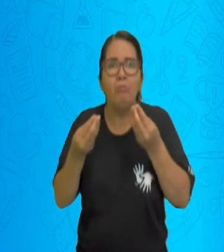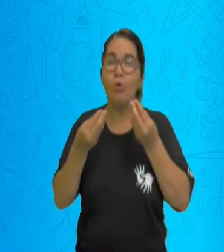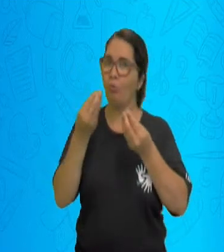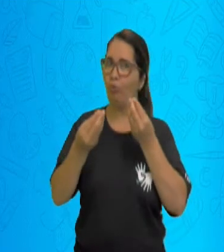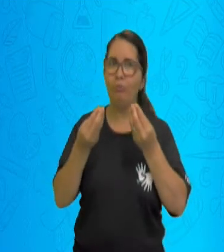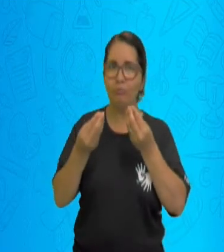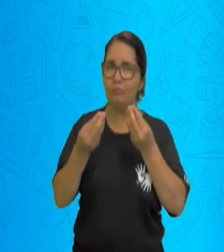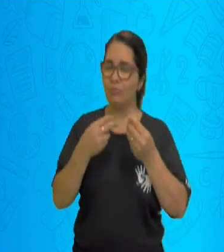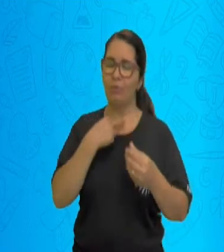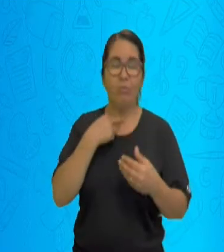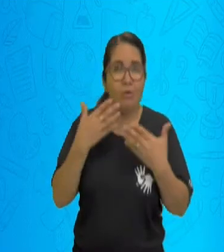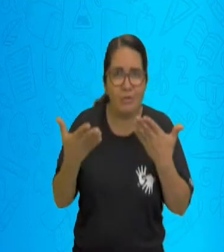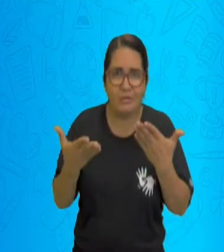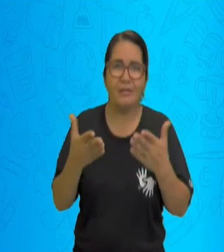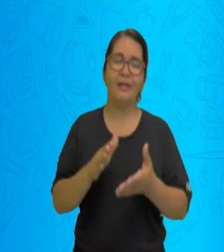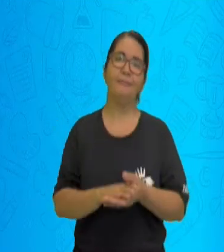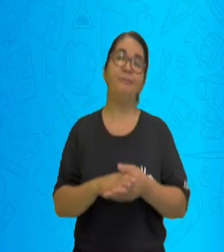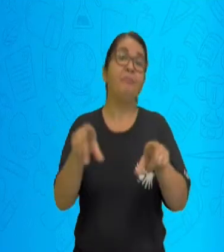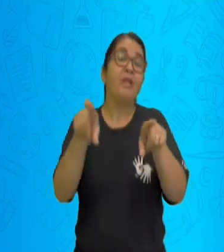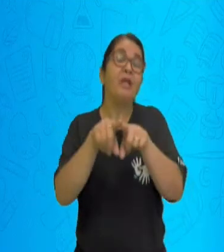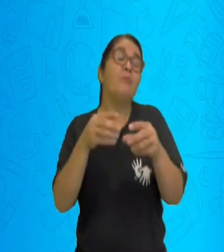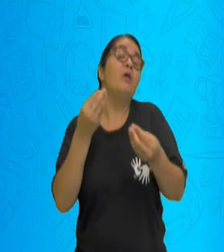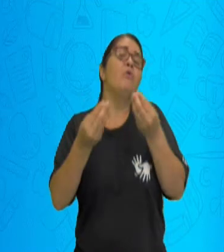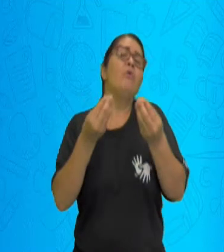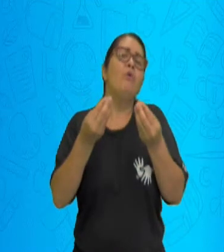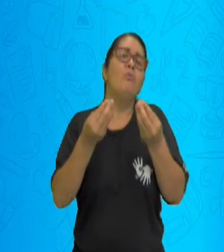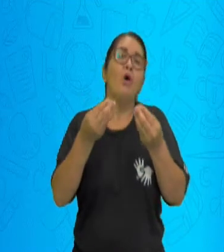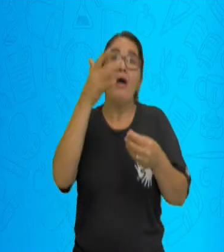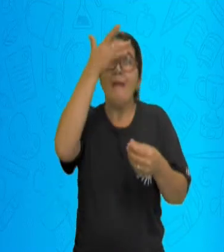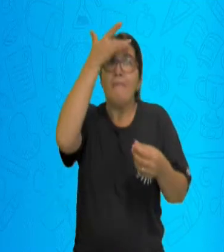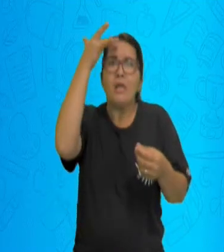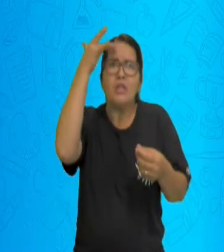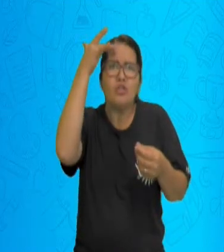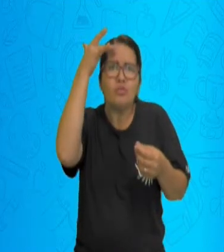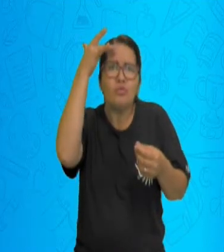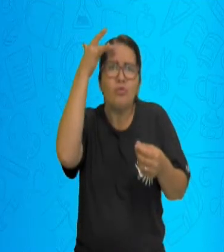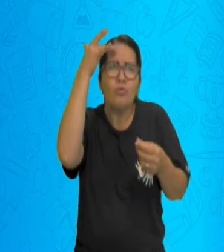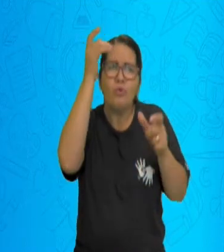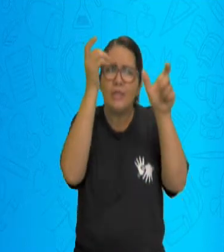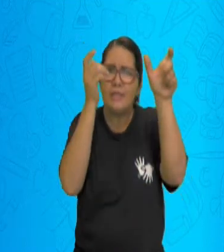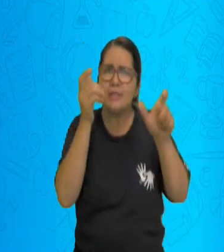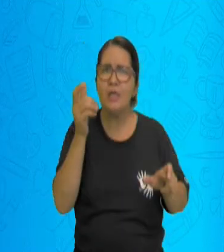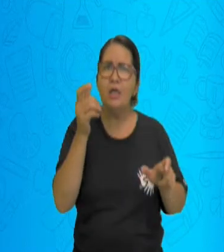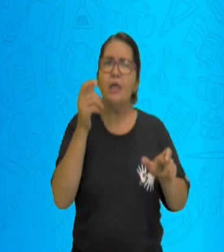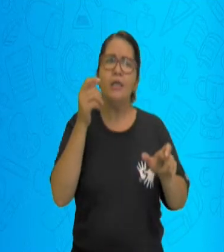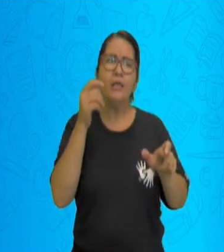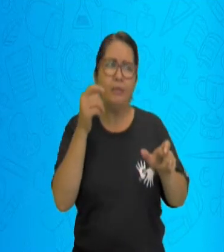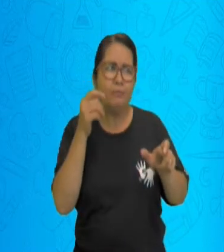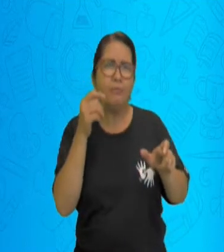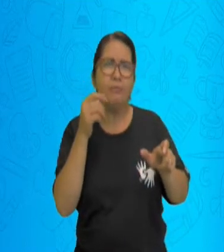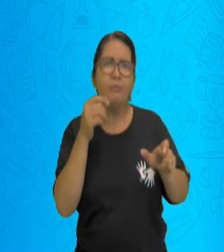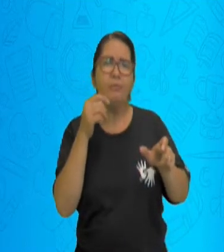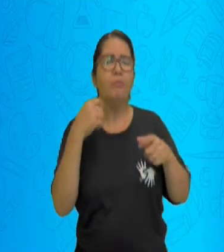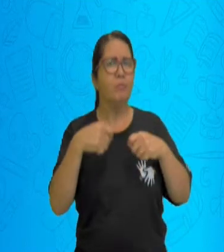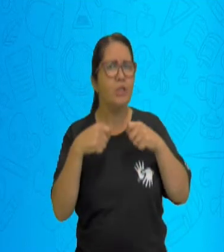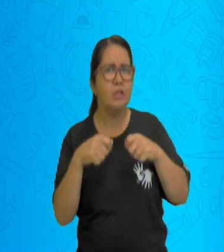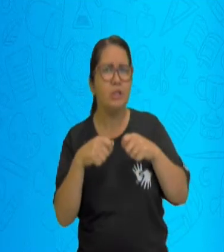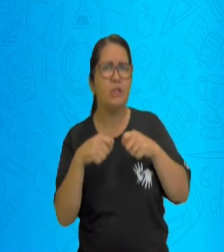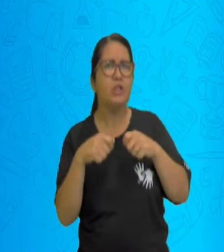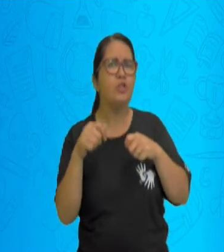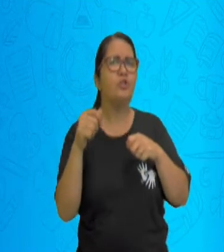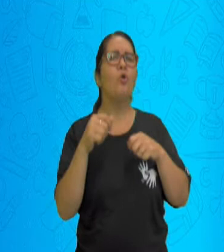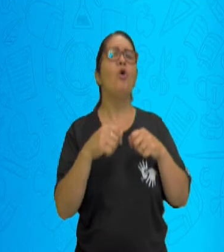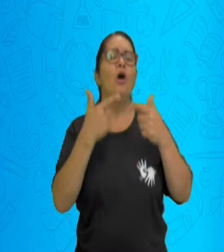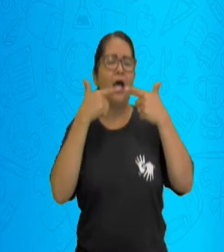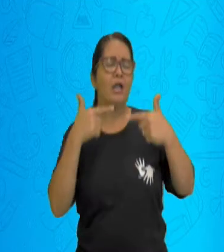Pessoas com quem devemos usar a linguagem formal. Então devemos usar com quem? Bem, com